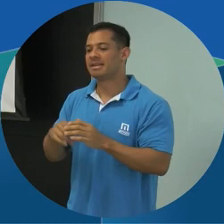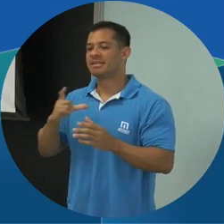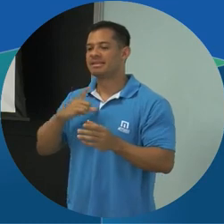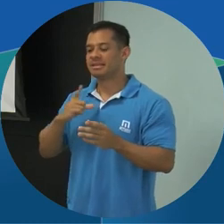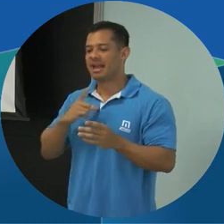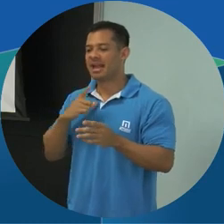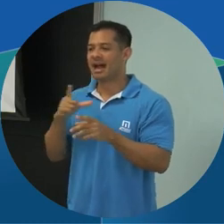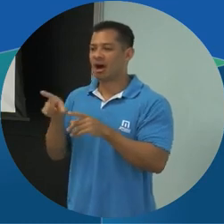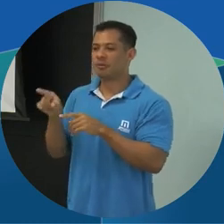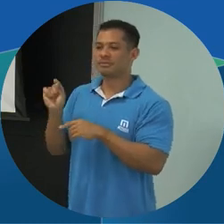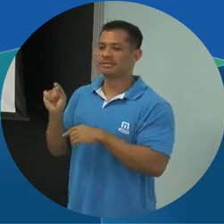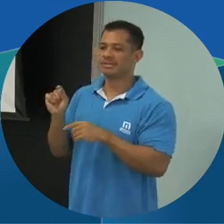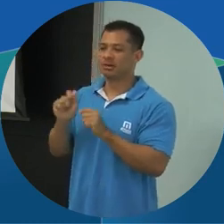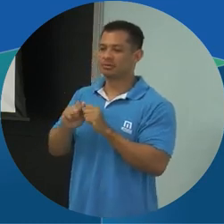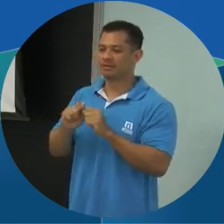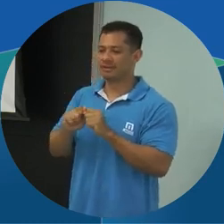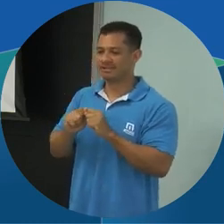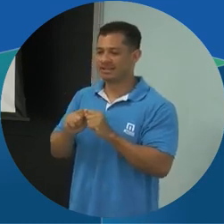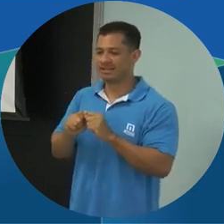de fazer